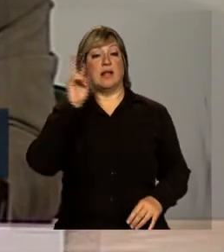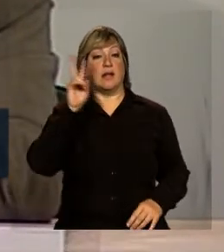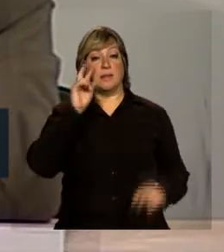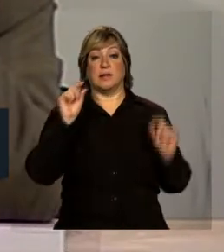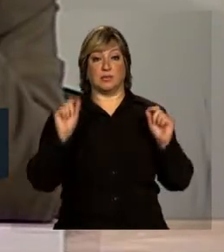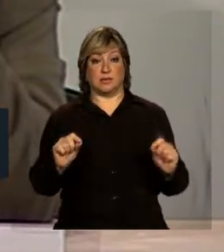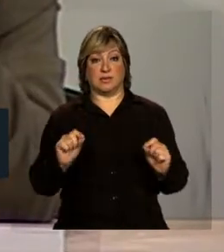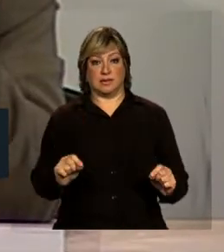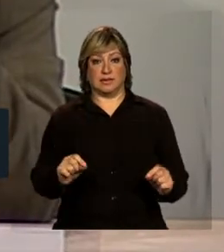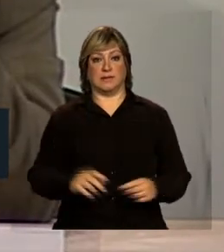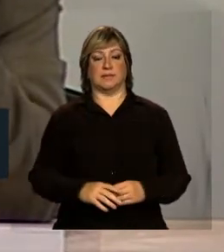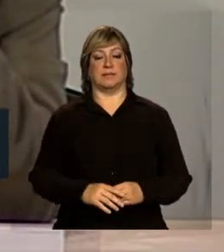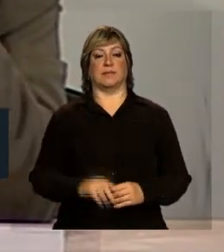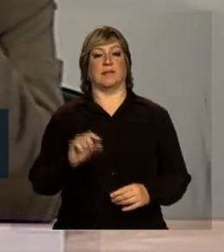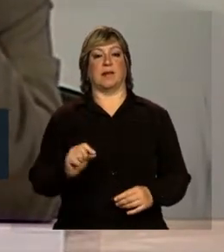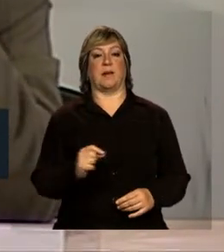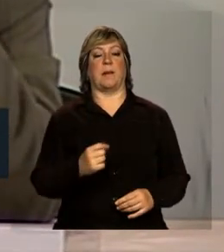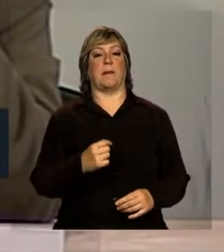que, em